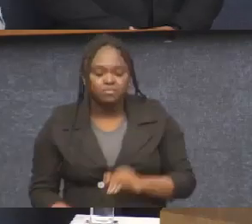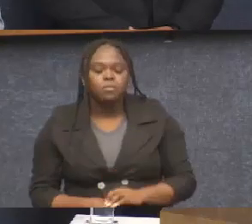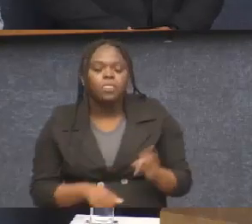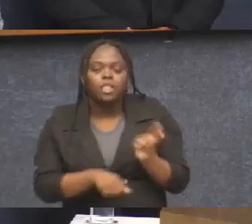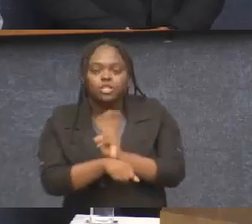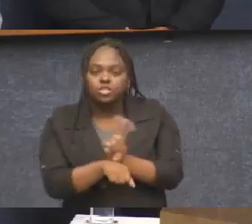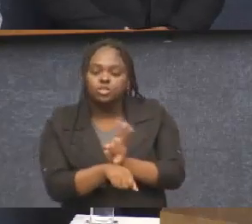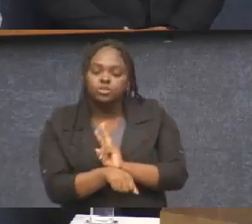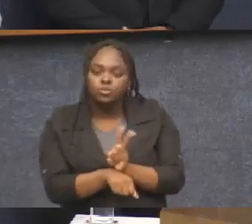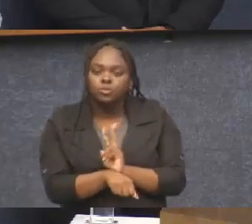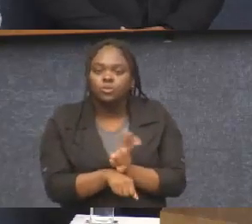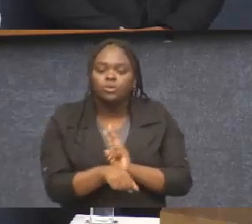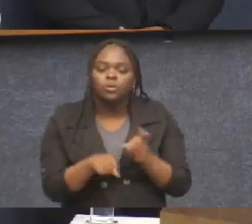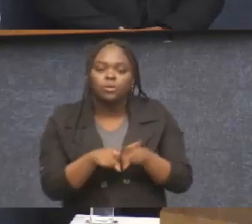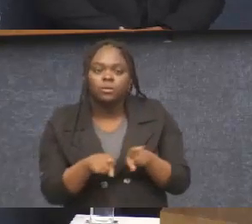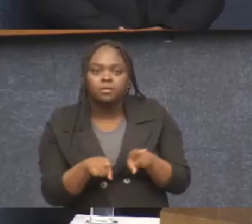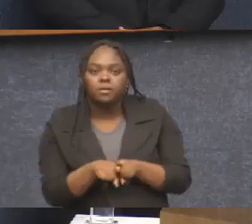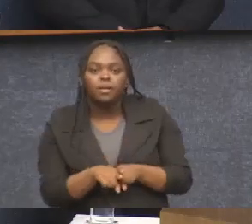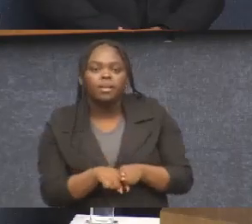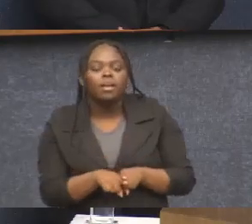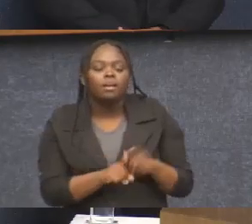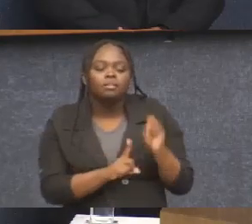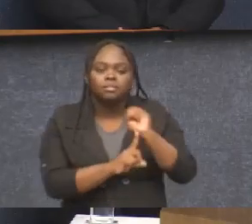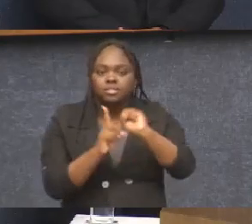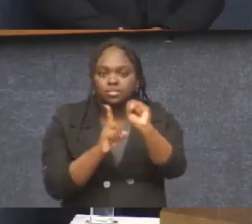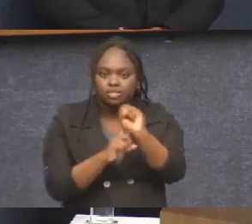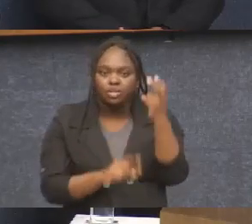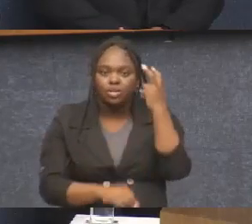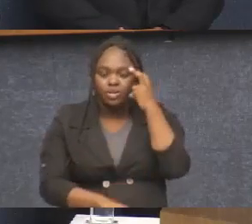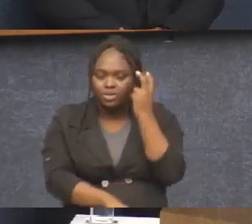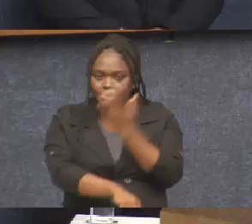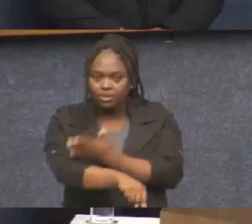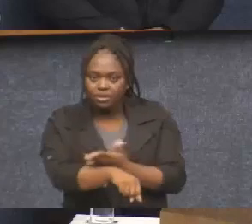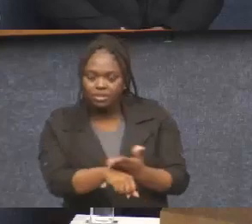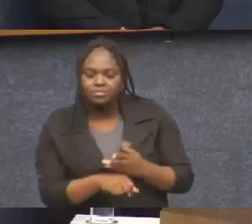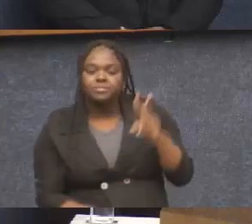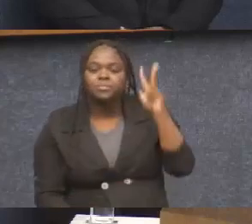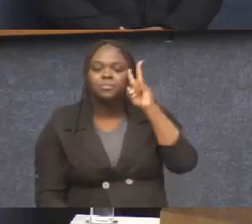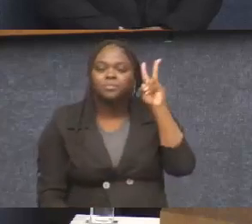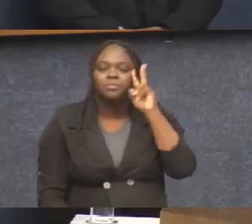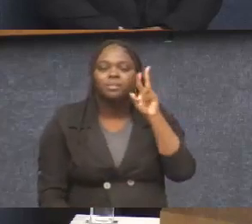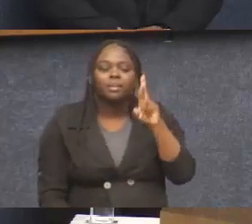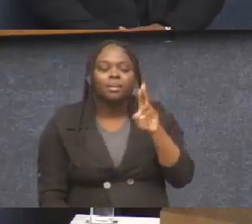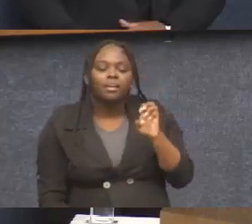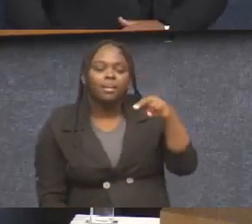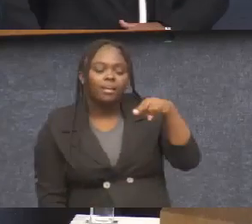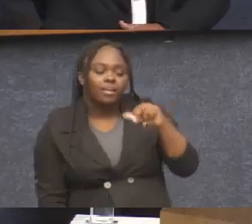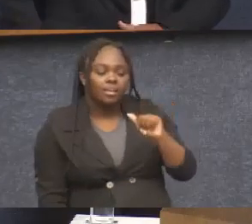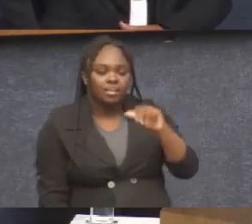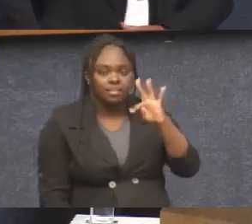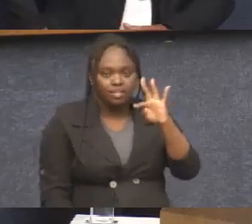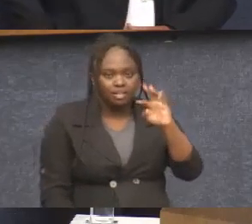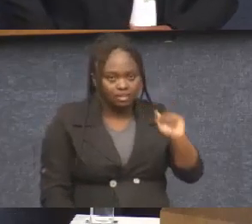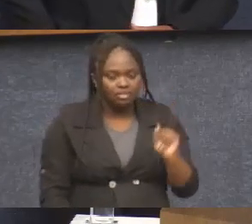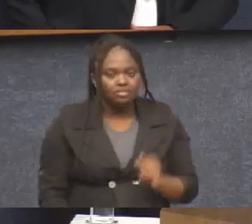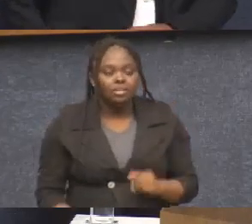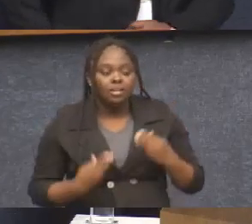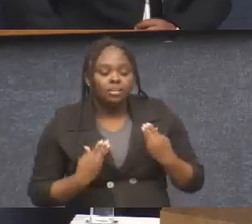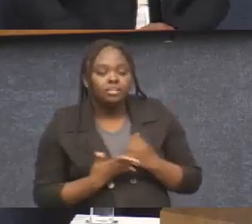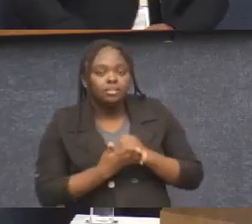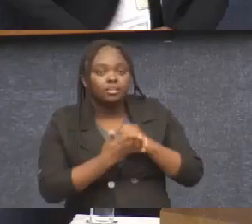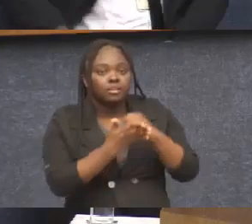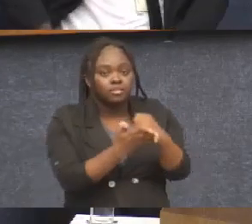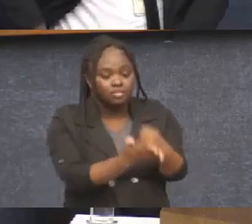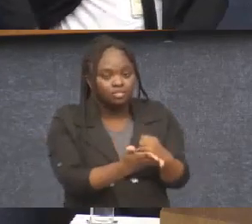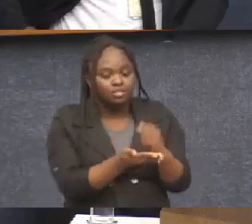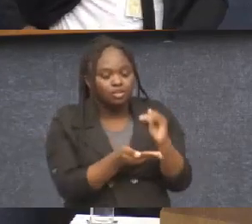culturais. Estou lembrando aqui da Renata, que coordena a distribuição de ovos de Páscoa para crianças carentes também